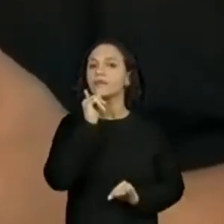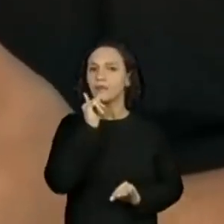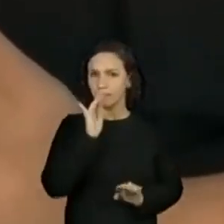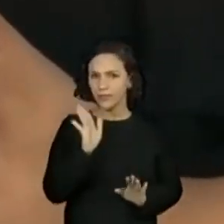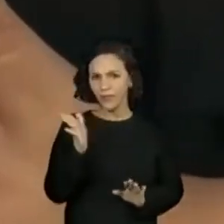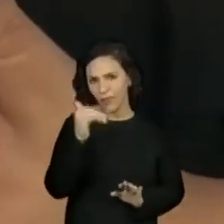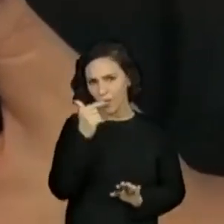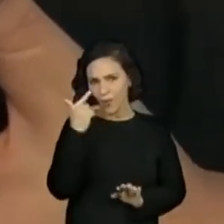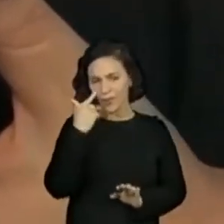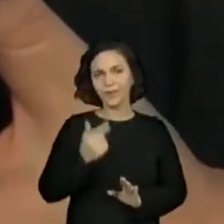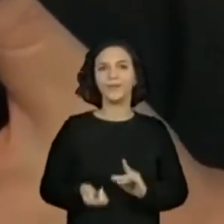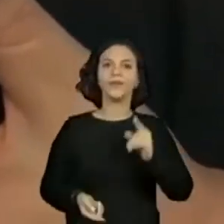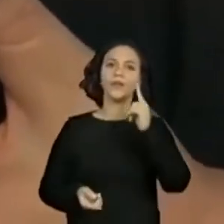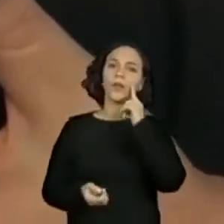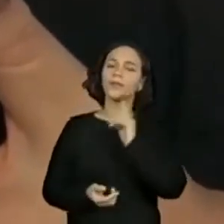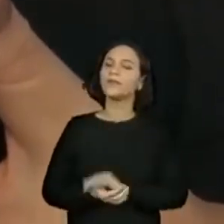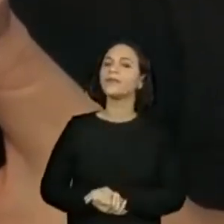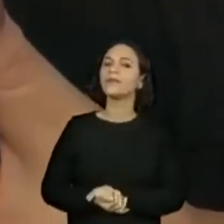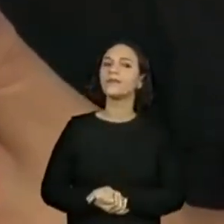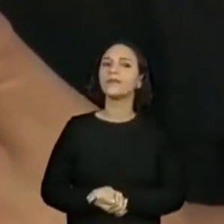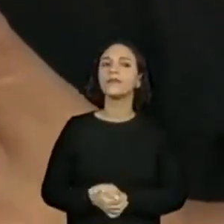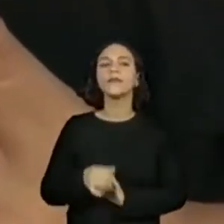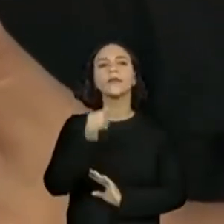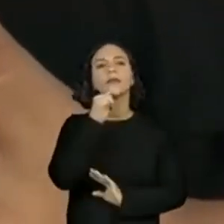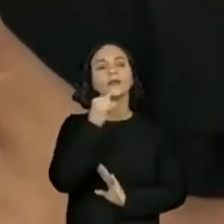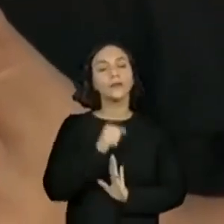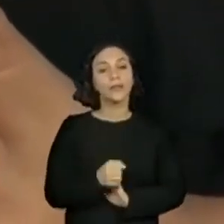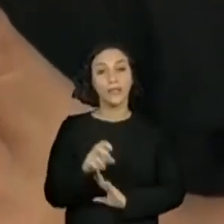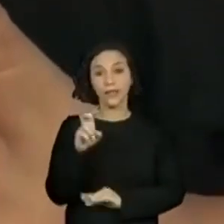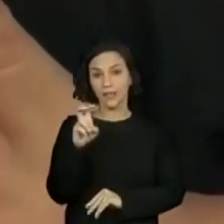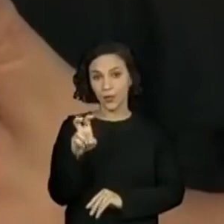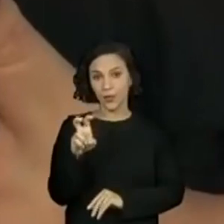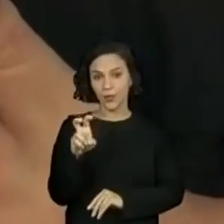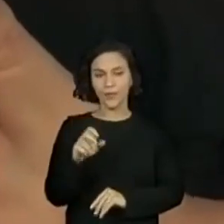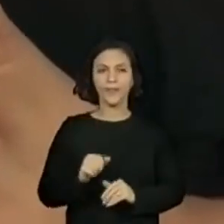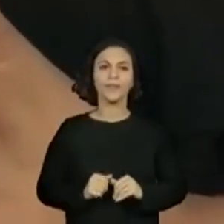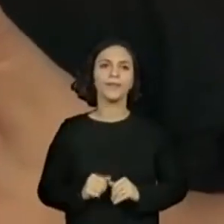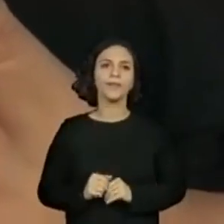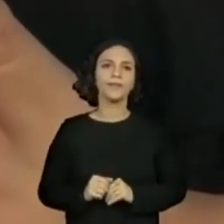aqui na nossa calculadora? Sim. Se colocarmos aqui 5